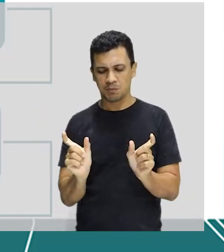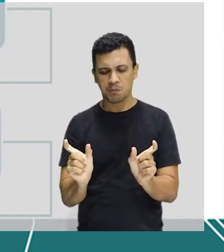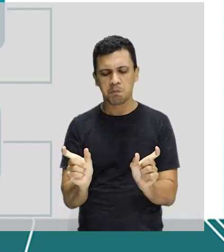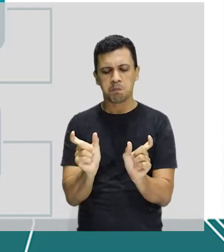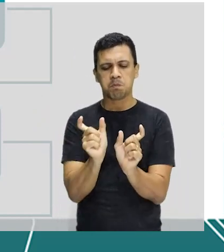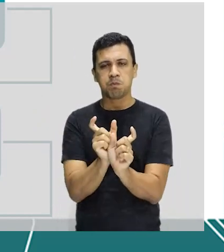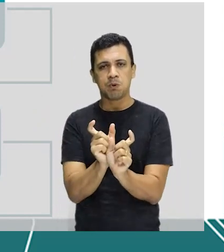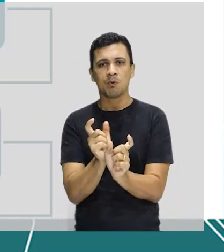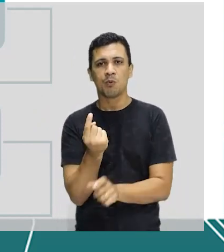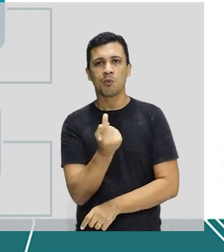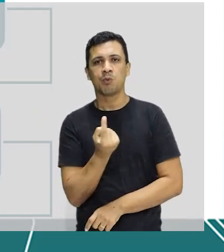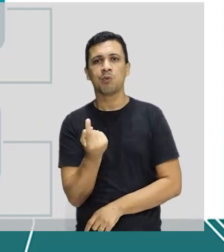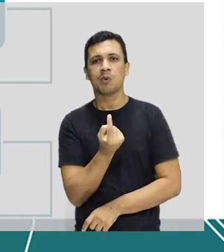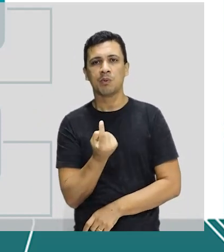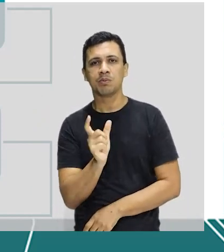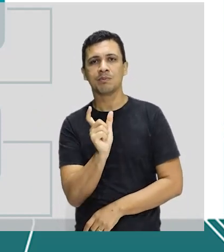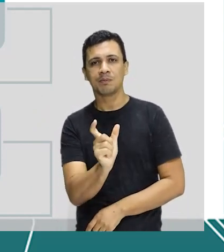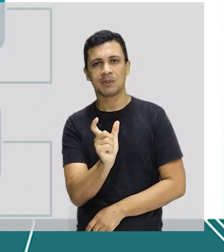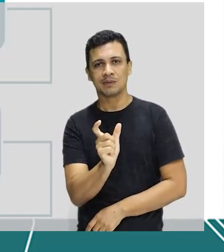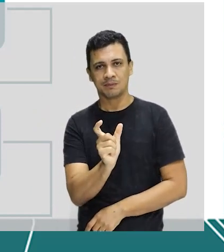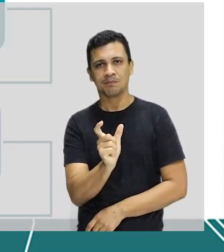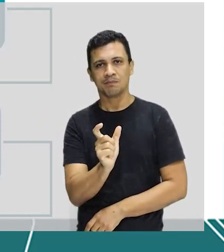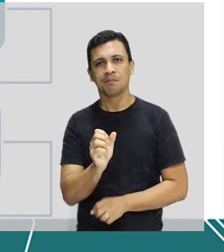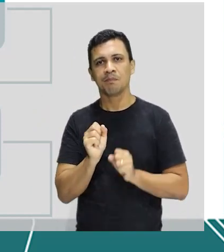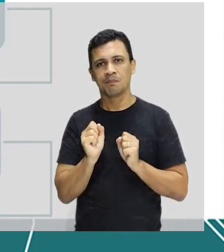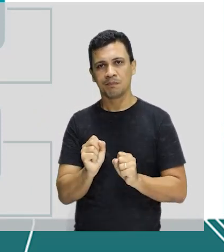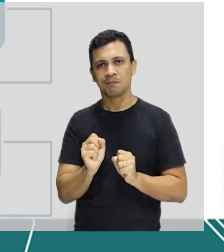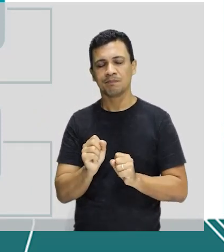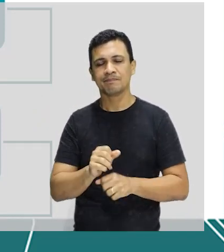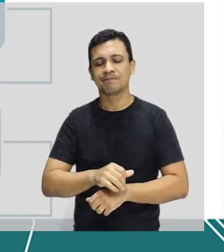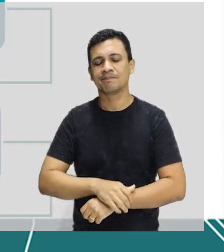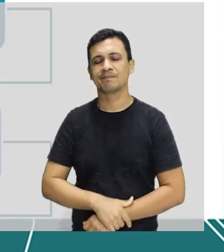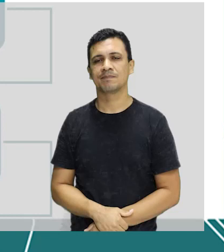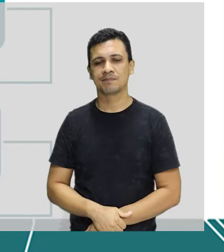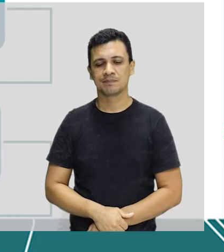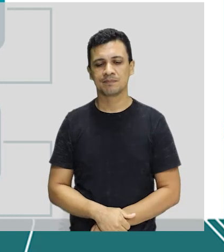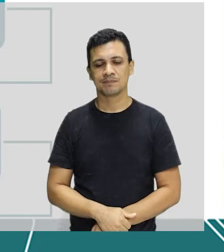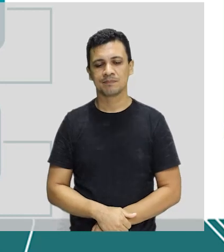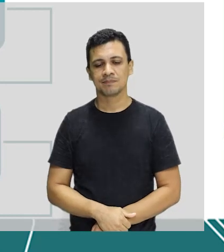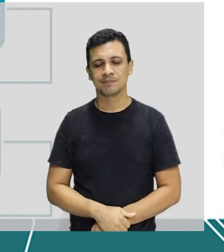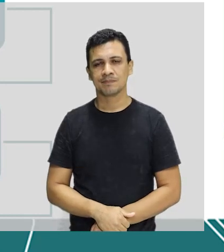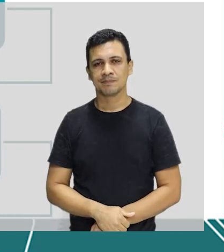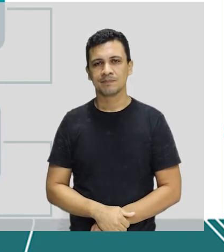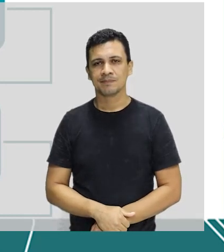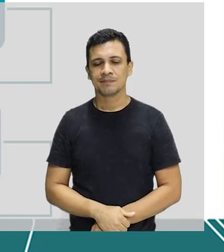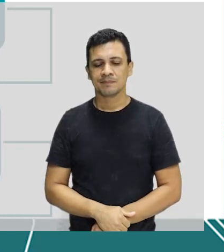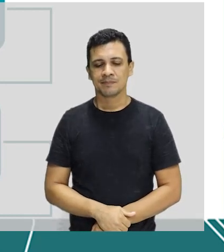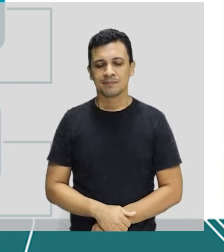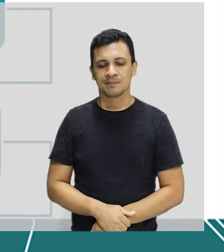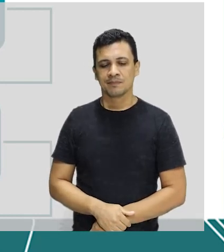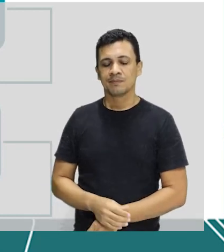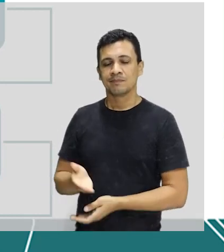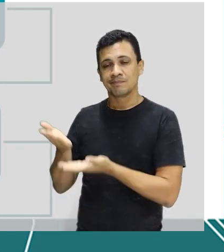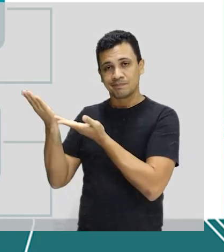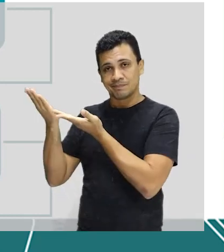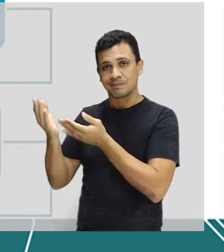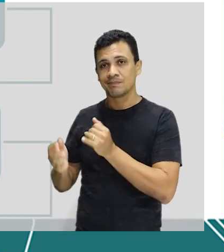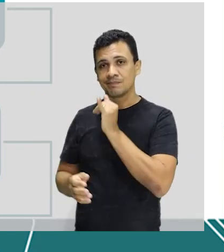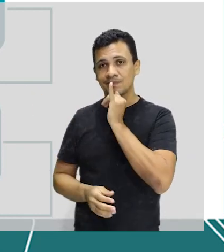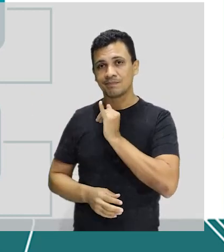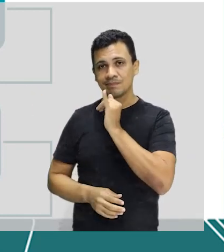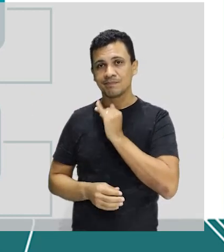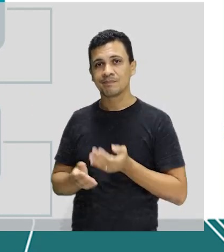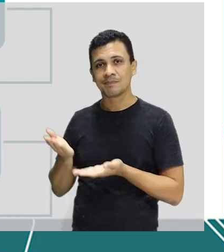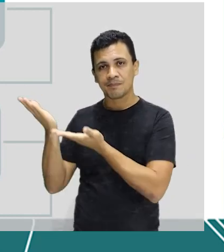wasn't, were not vai ficar weren't, juntando as duas palavras. James was not